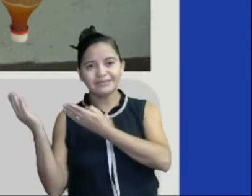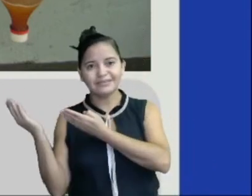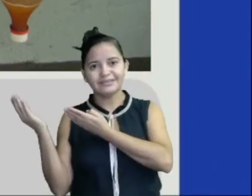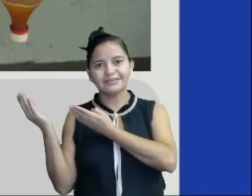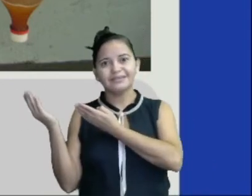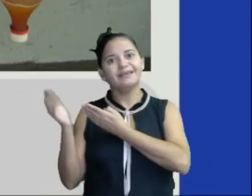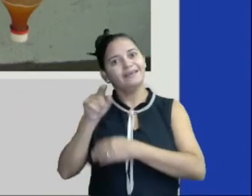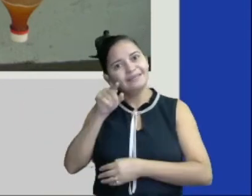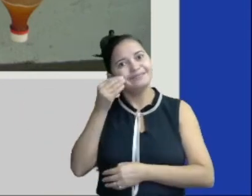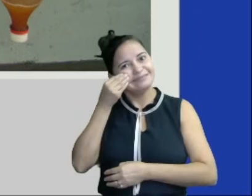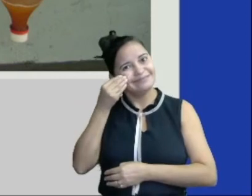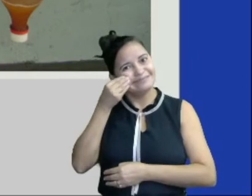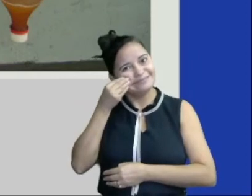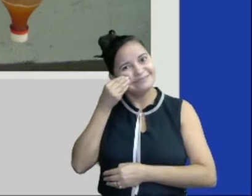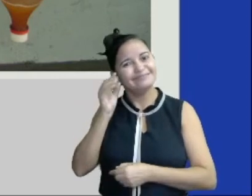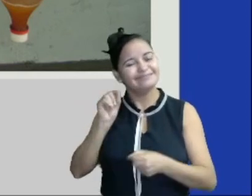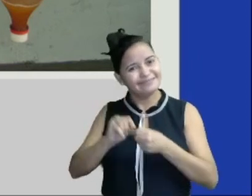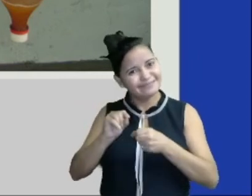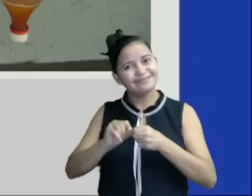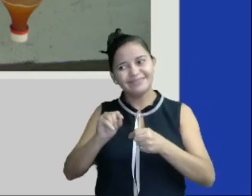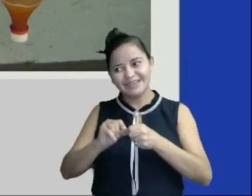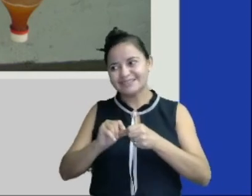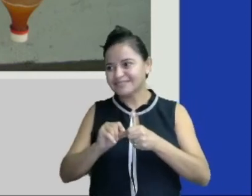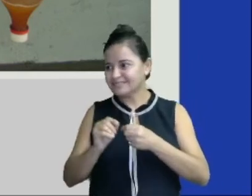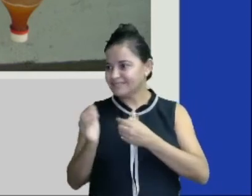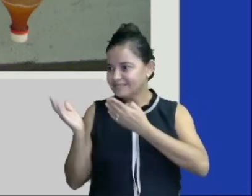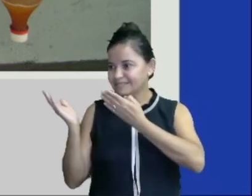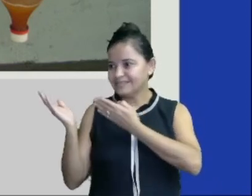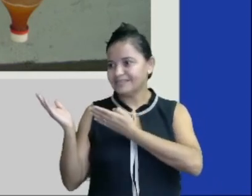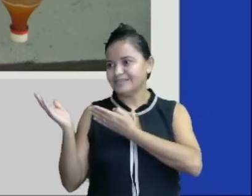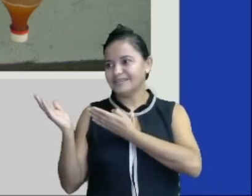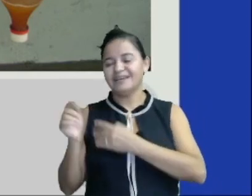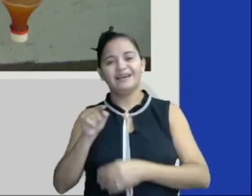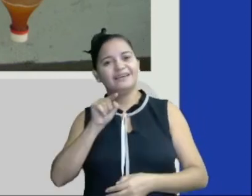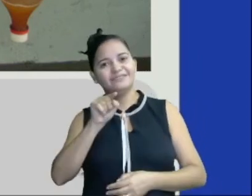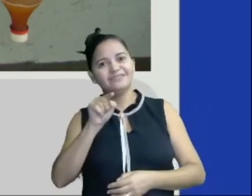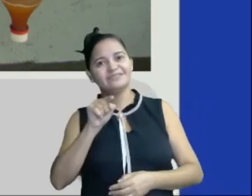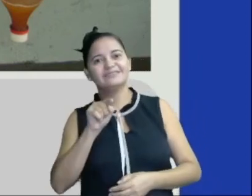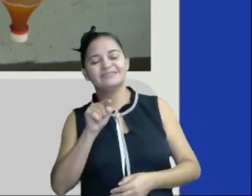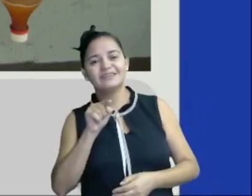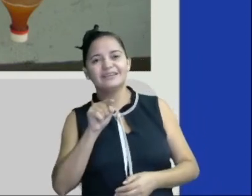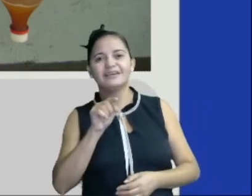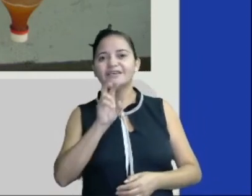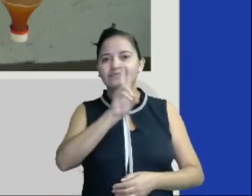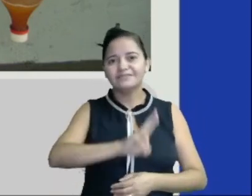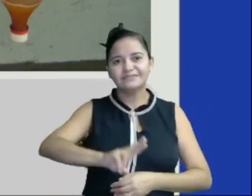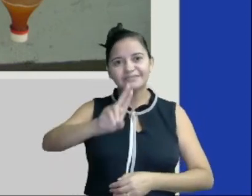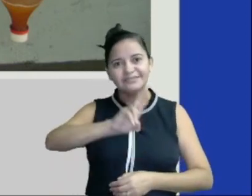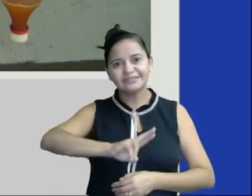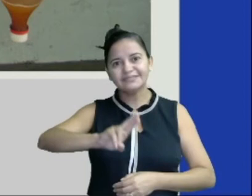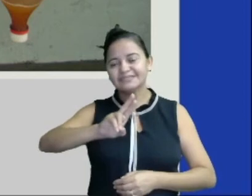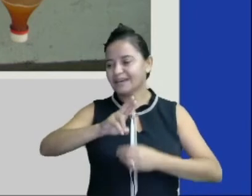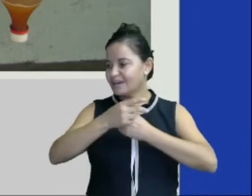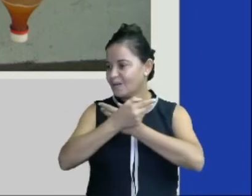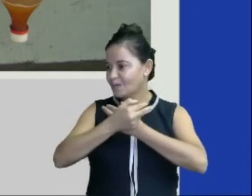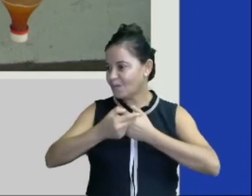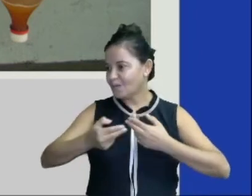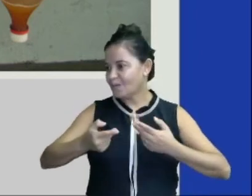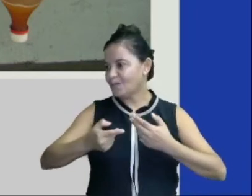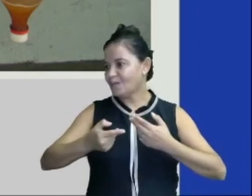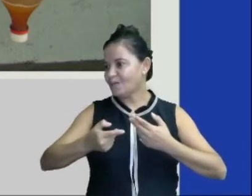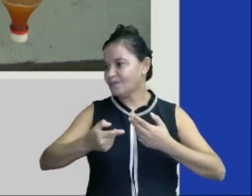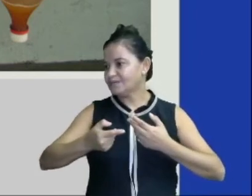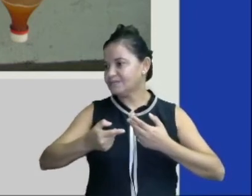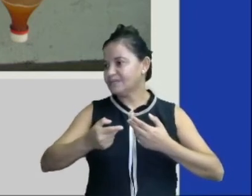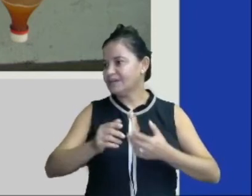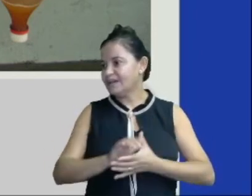aí na imagem, tá certo? E em seguida vocês vão despejar água e vão observar o